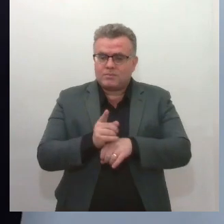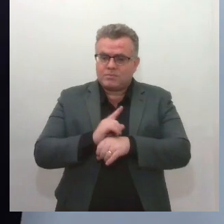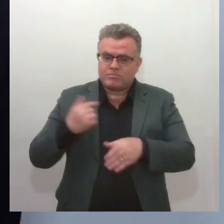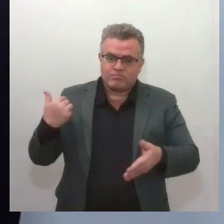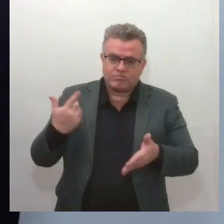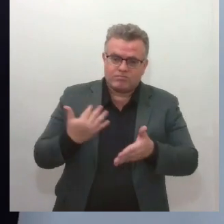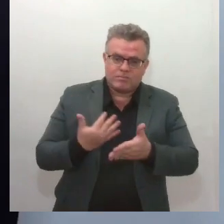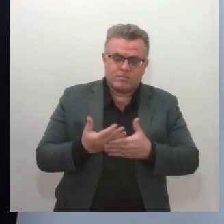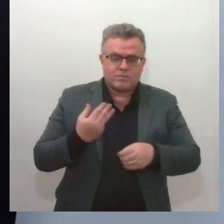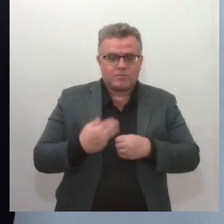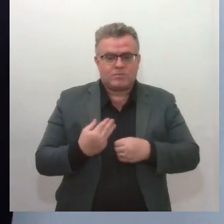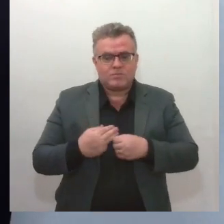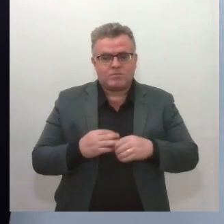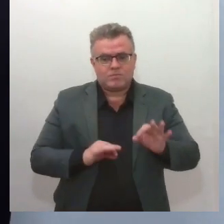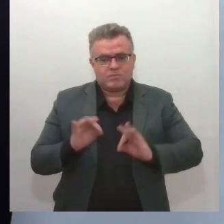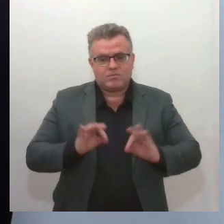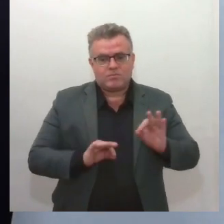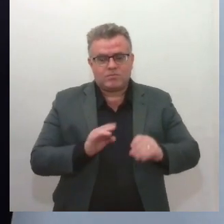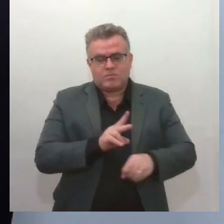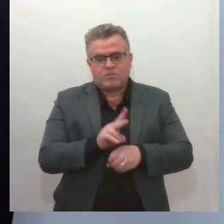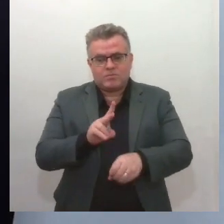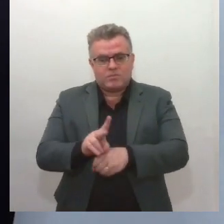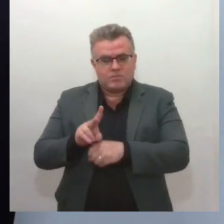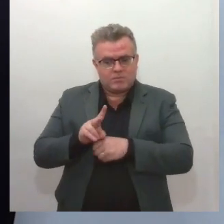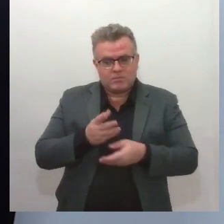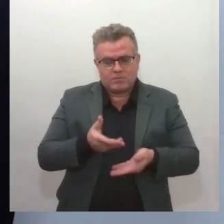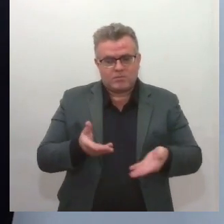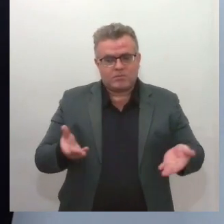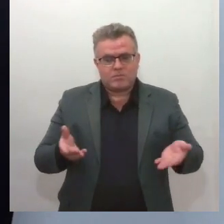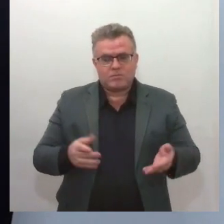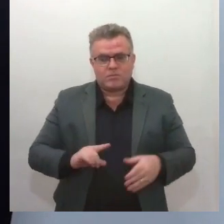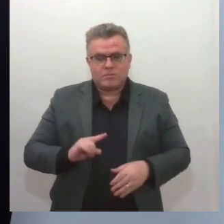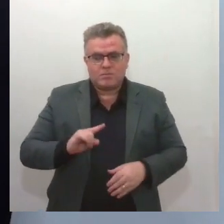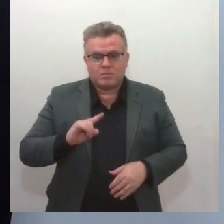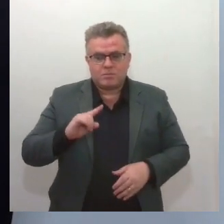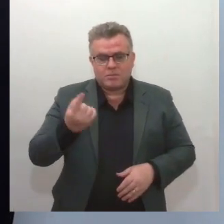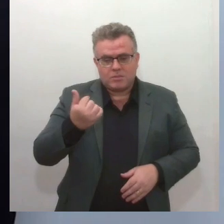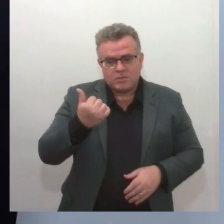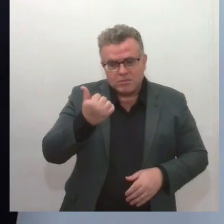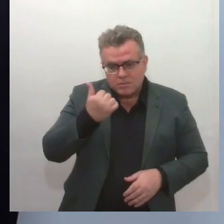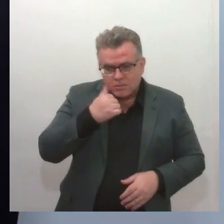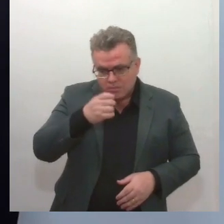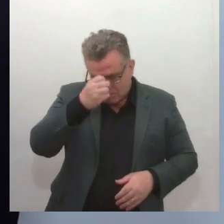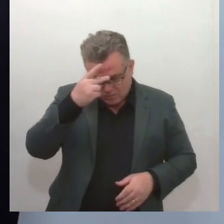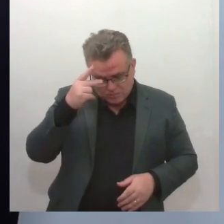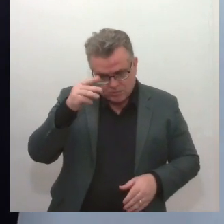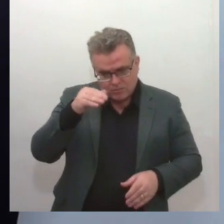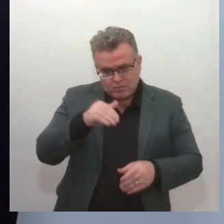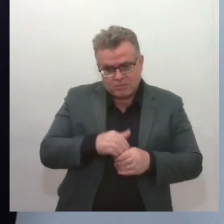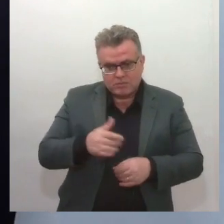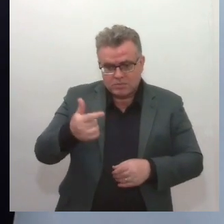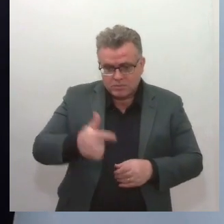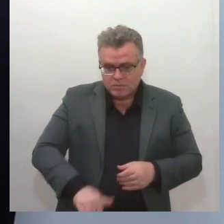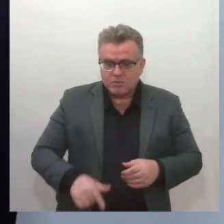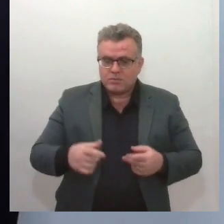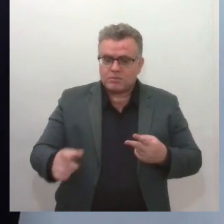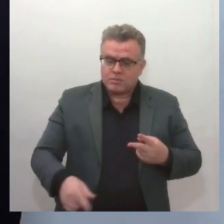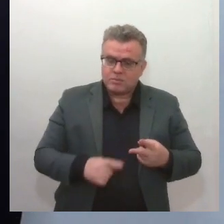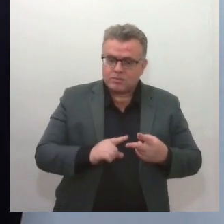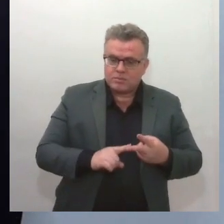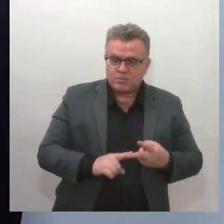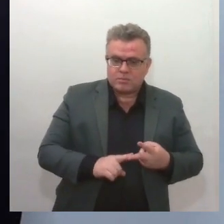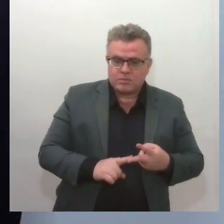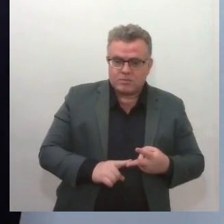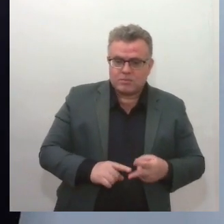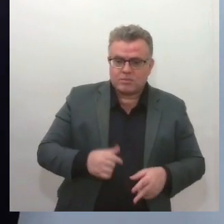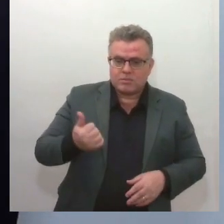das pessoas, sendo a primeira prefeita reeleita da história da Capela e a primeira prefeita reeleita a eleger